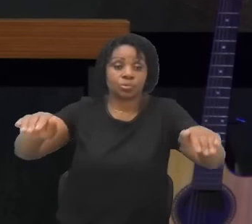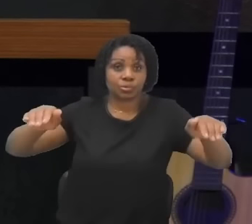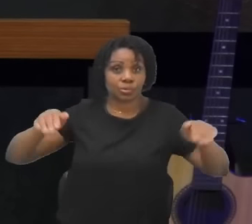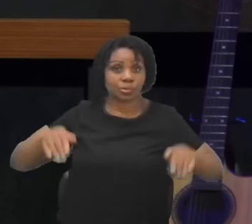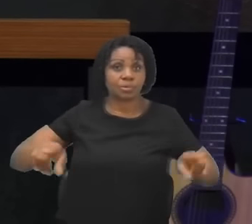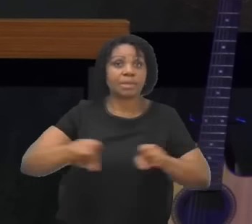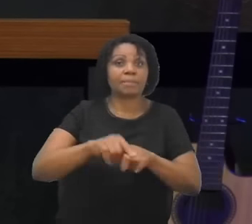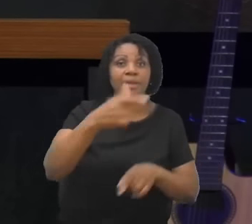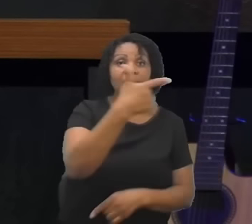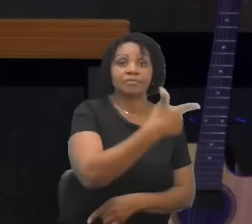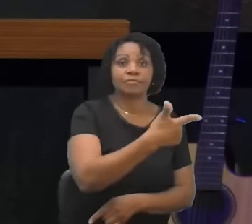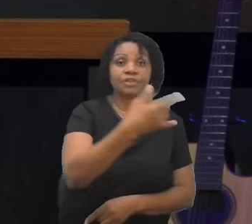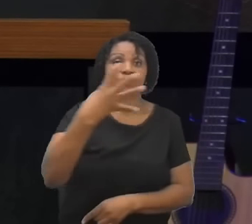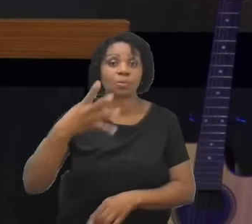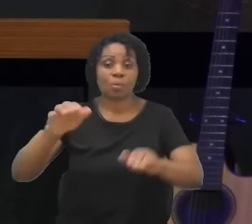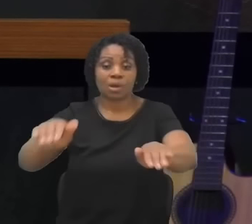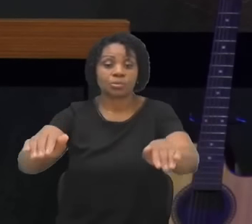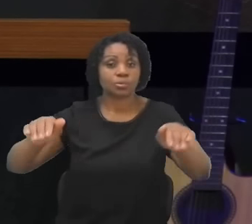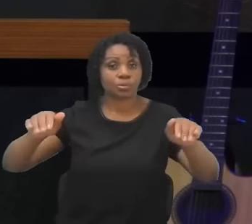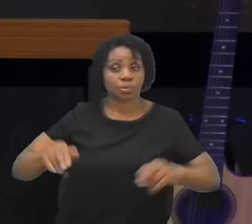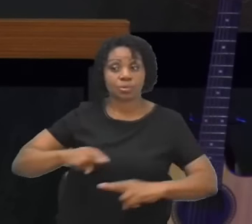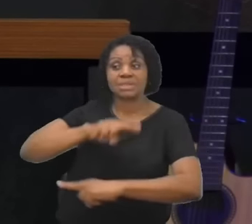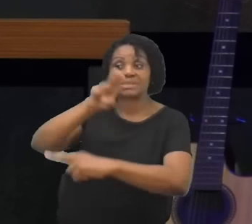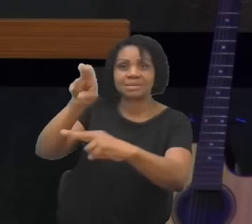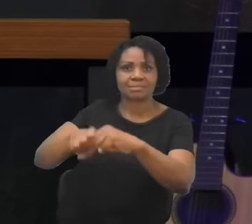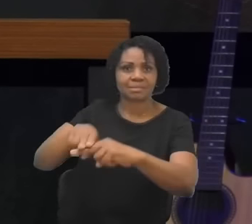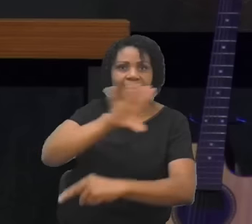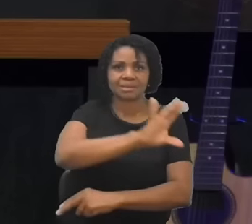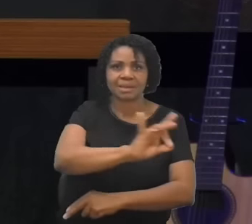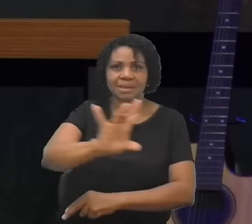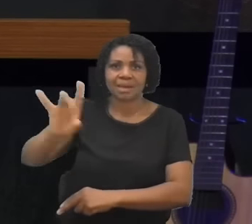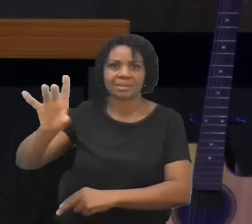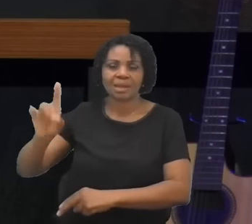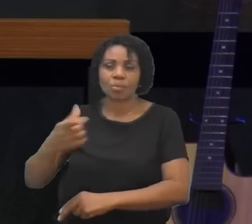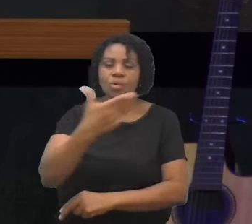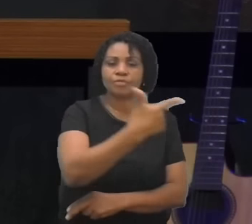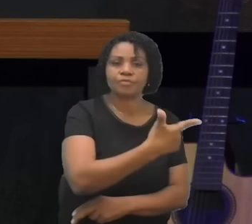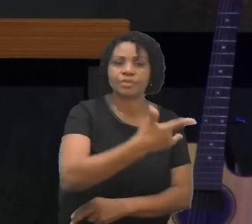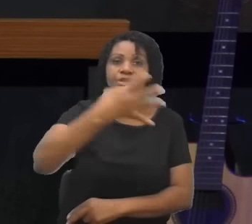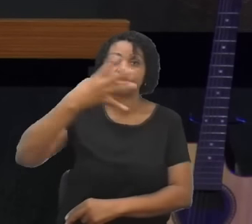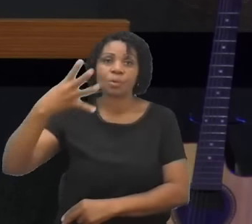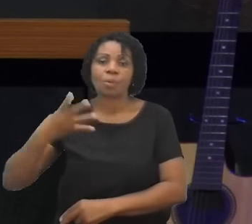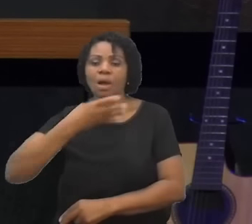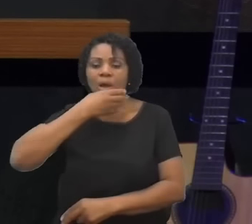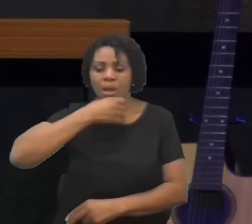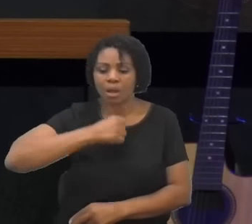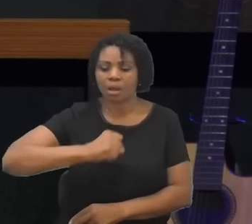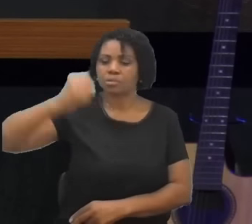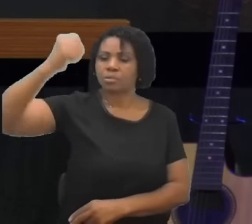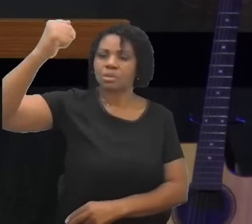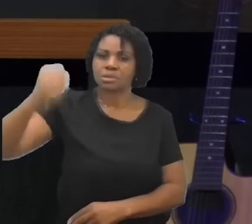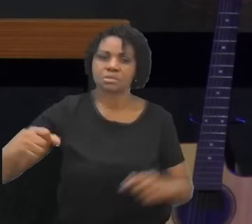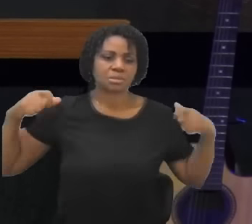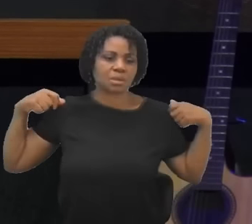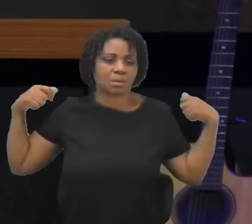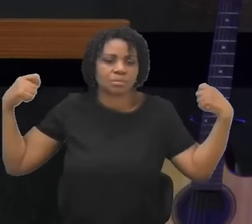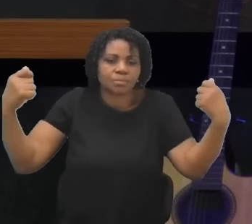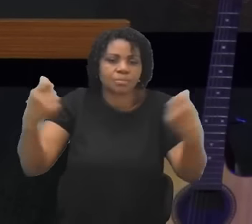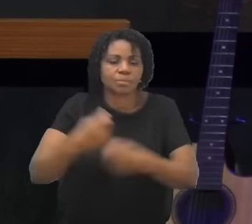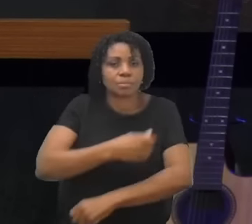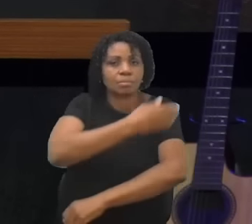também 24 tronos, e assentado neles, 24 anciãos vestidos de